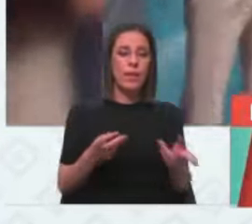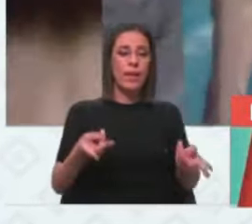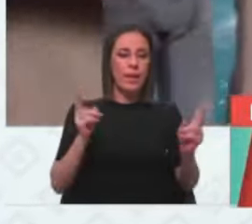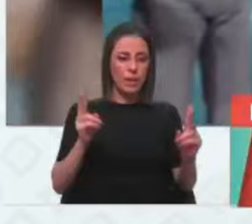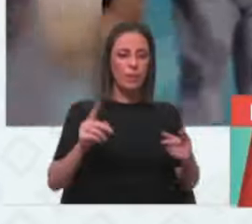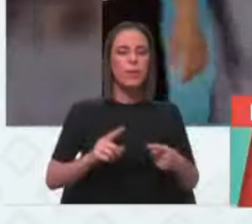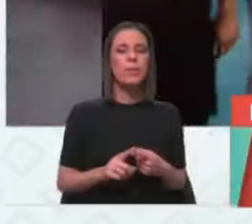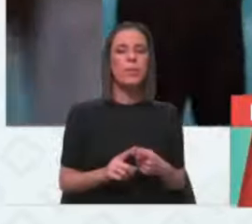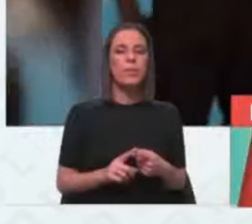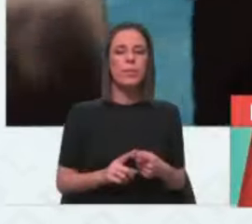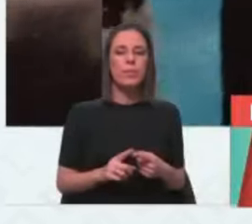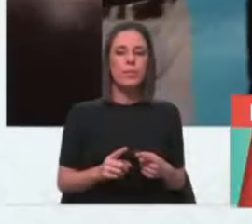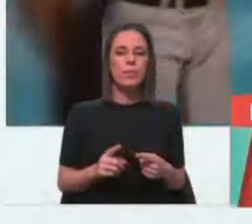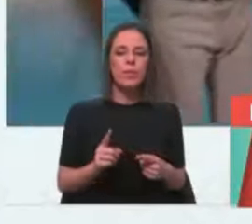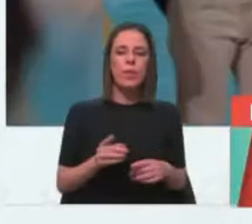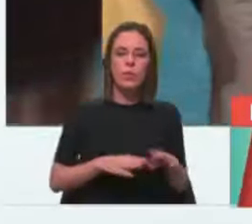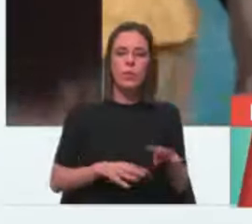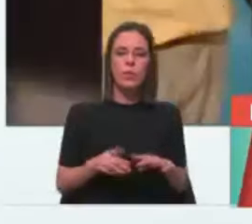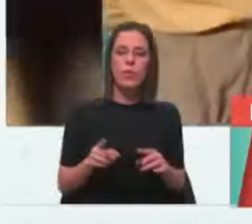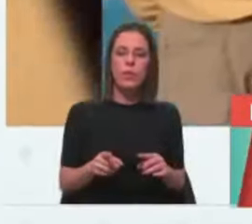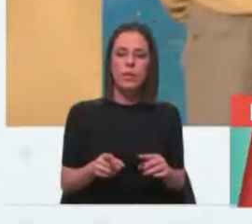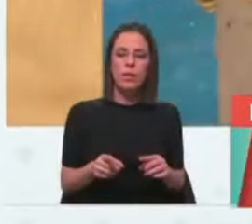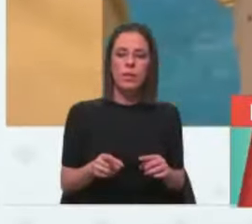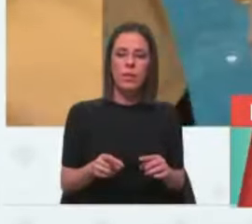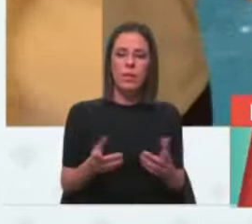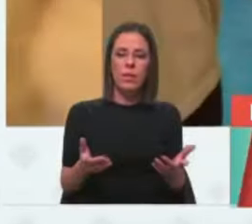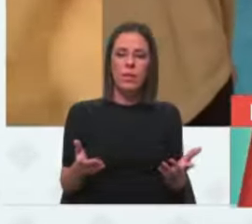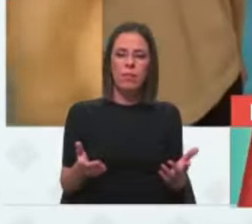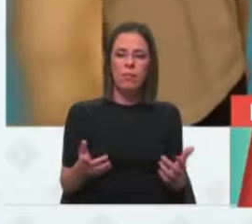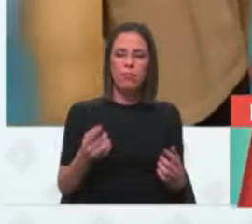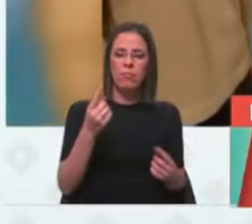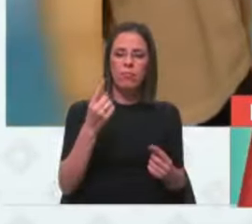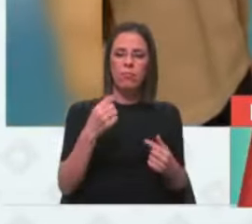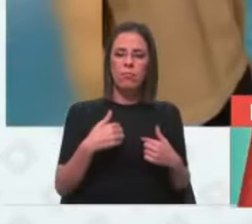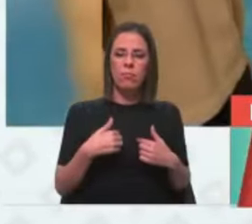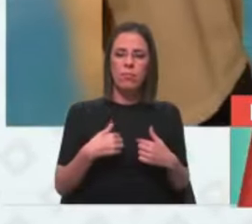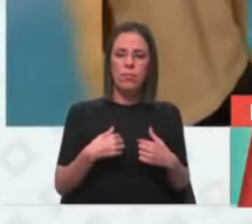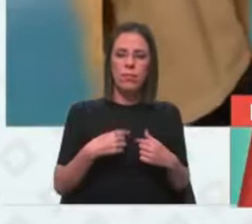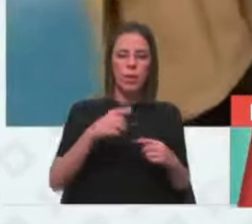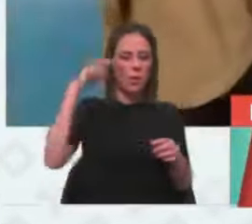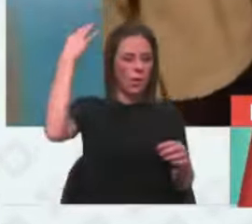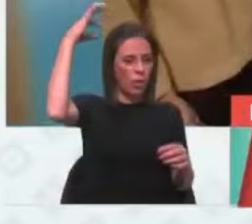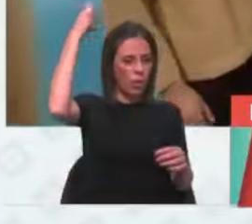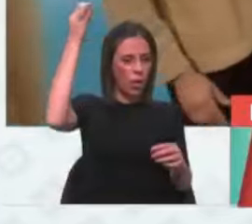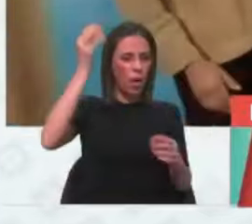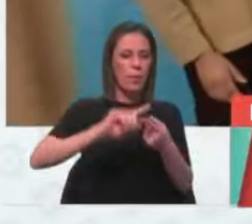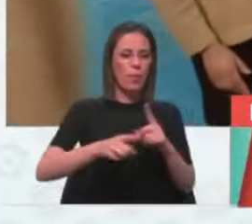livre... O que é que fizeste na prova livre? Fiz, numa das vezes, fiz de Robin dos Bosques.